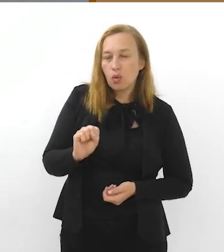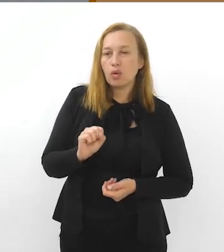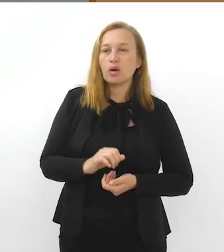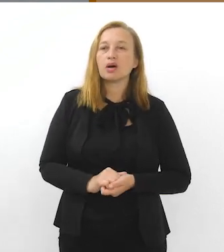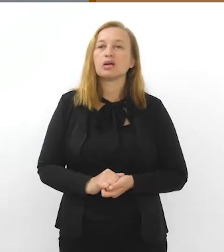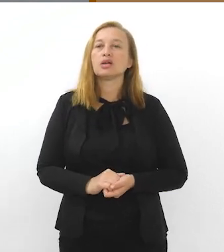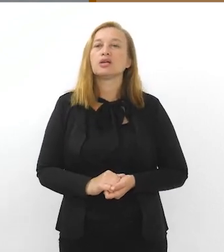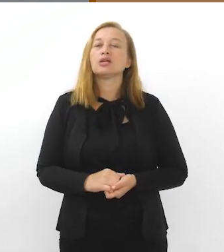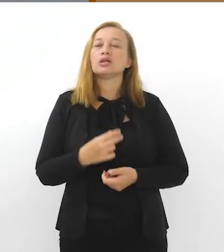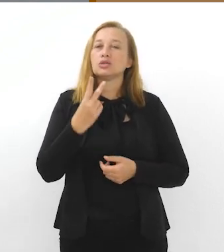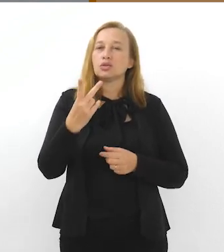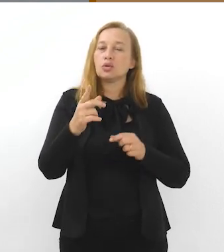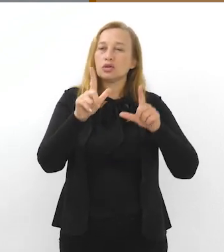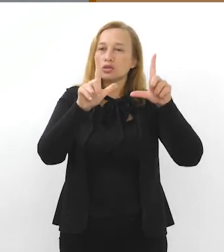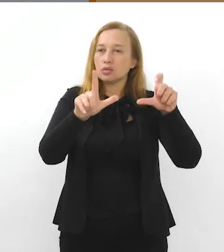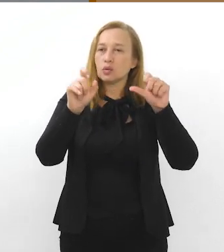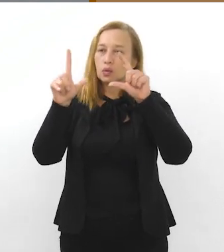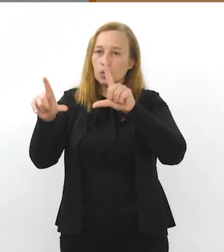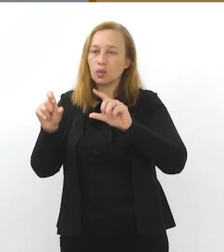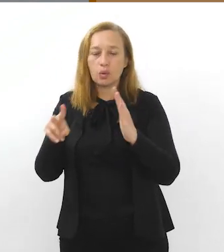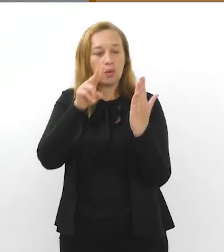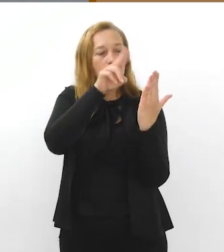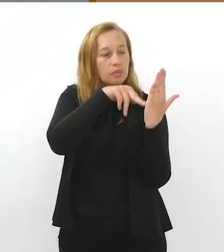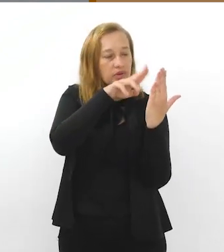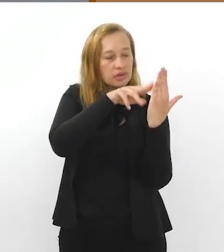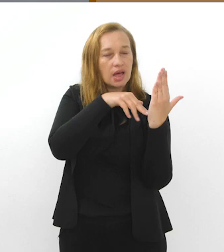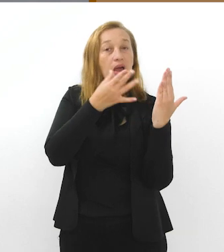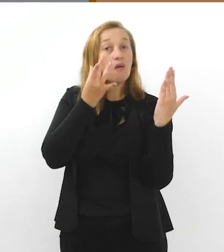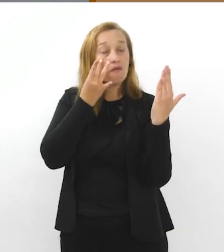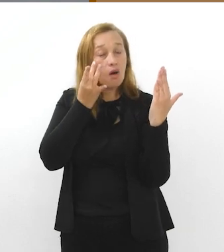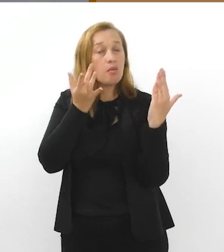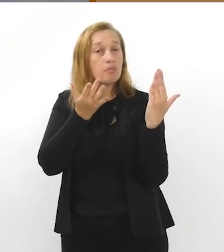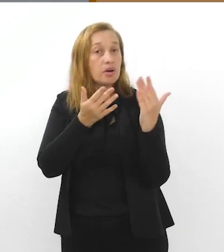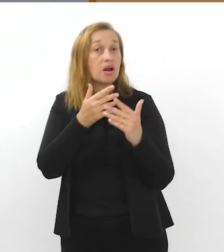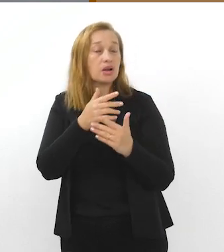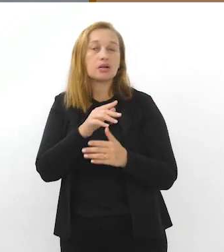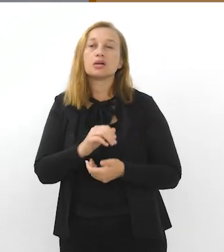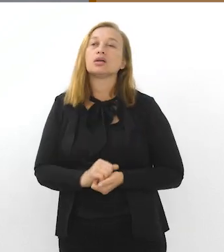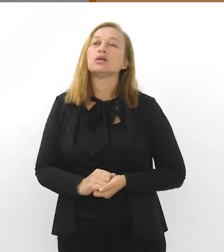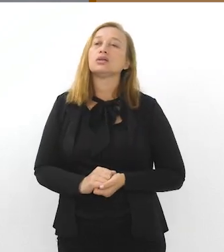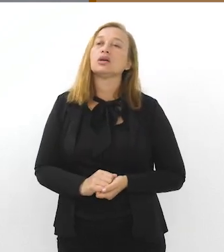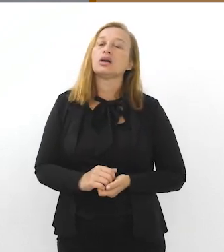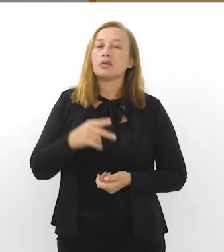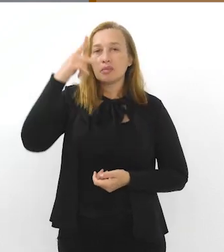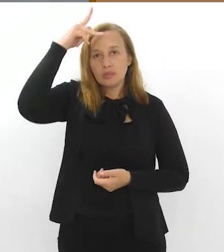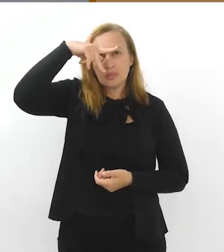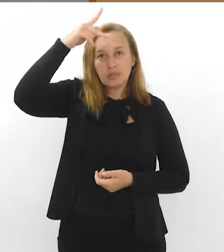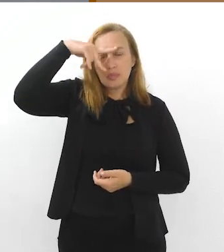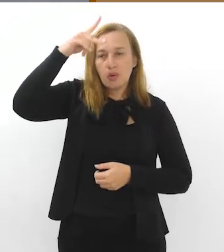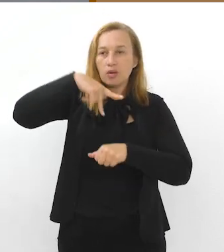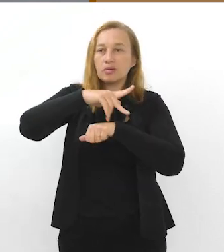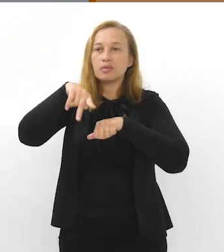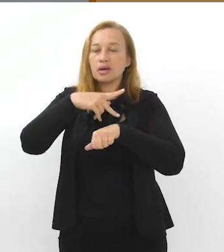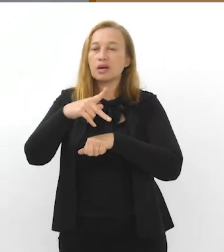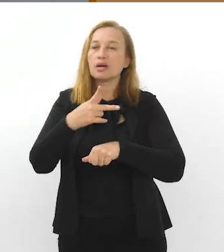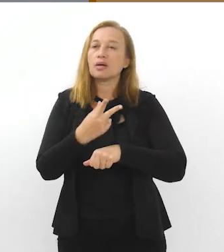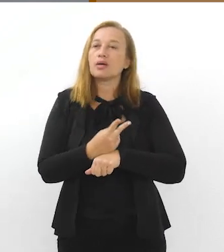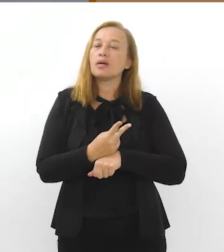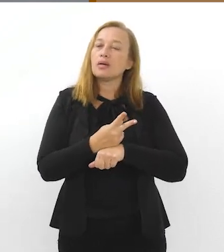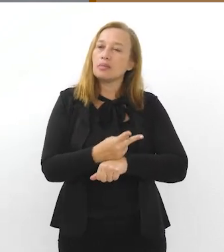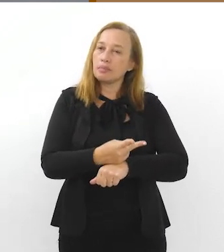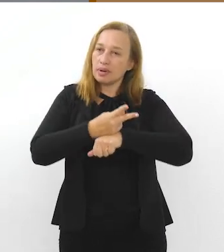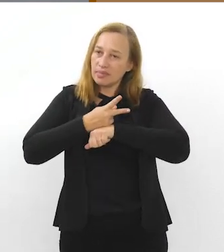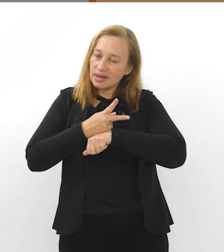Expus 2 quadros, pintei ao vivo. É, Na Polônia eu ganhei uma